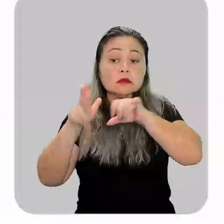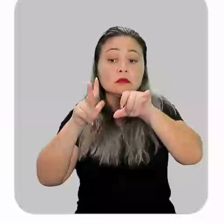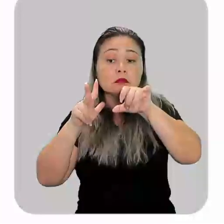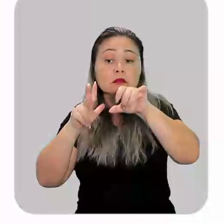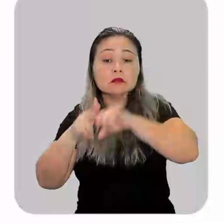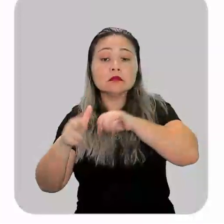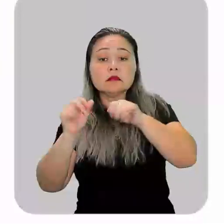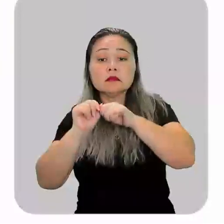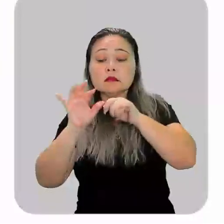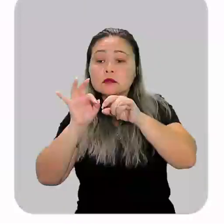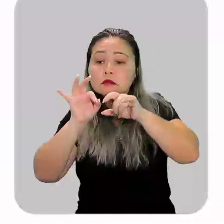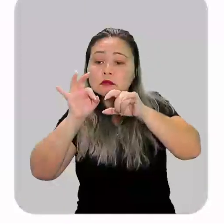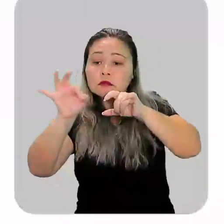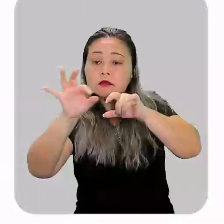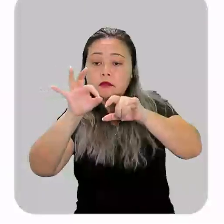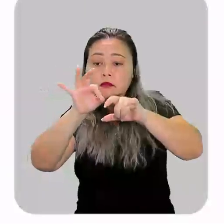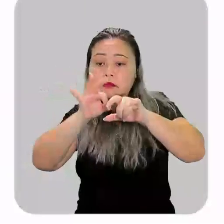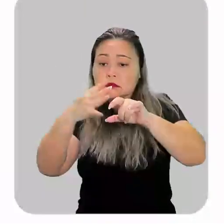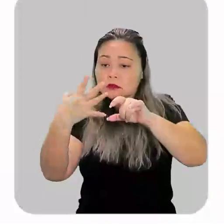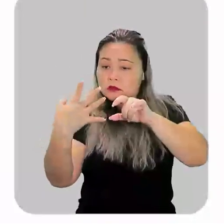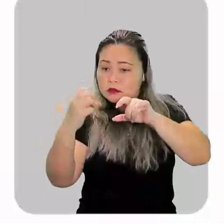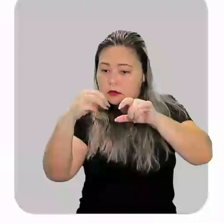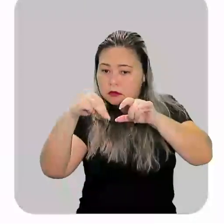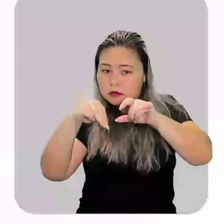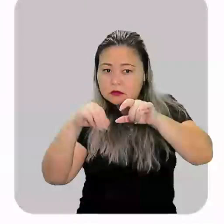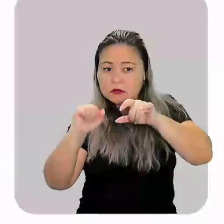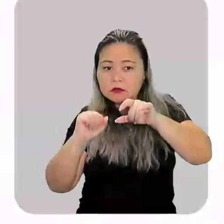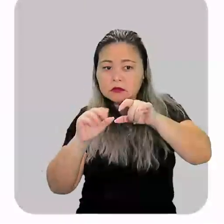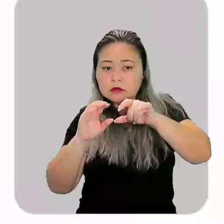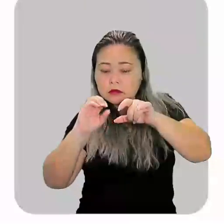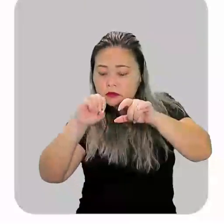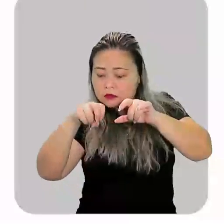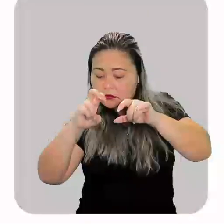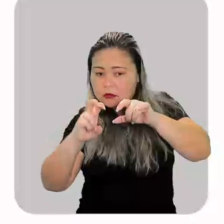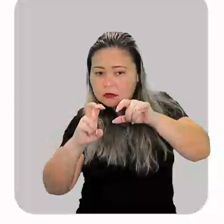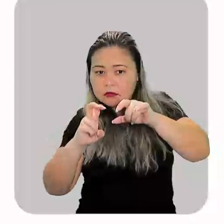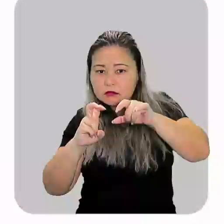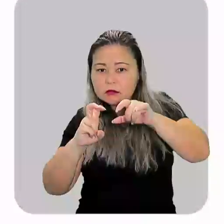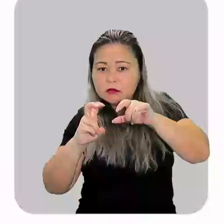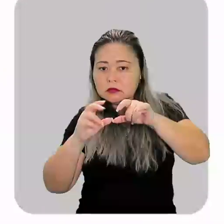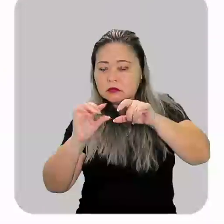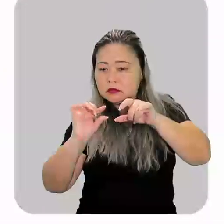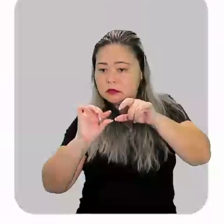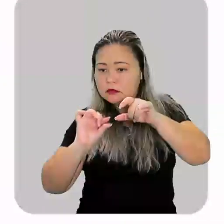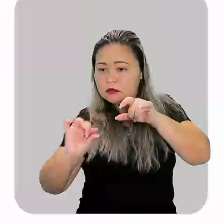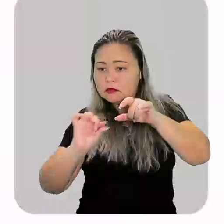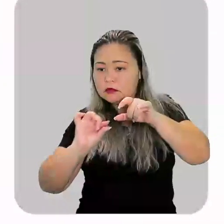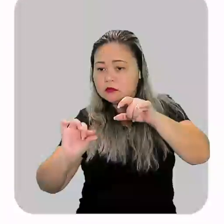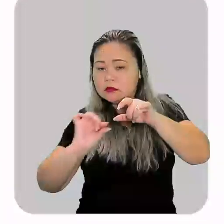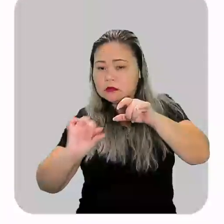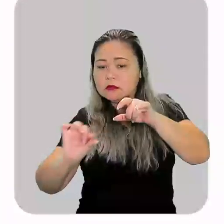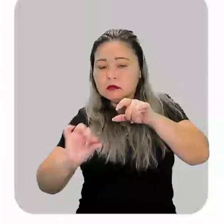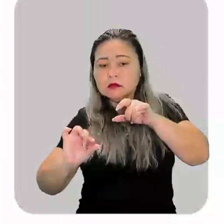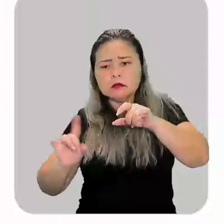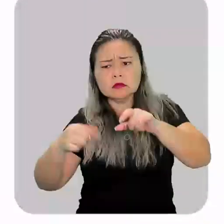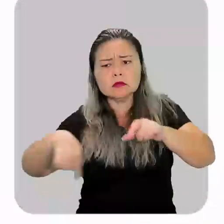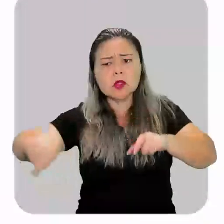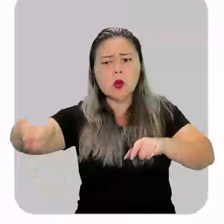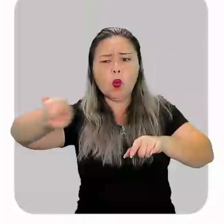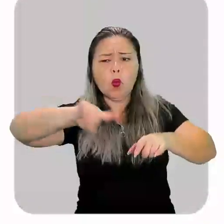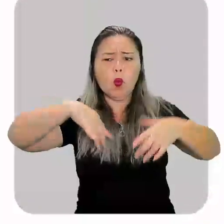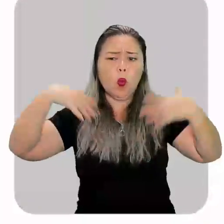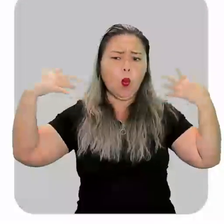com 4 centímetros de diâmetro e 0,5 centímetros de espessura. Ixi, a galera vai